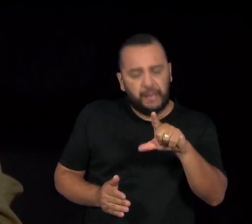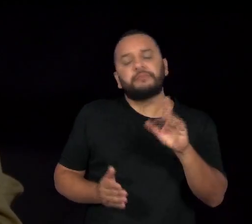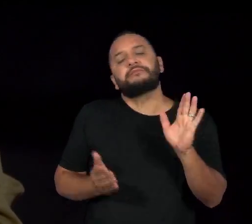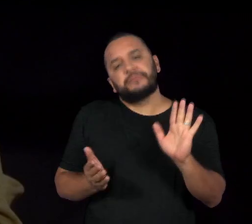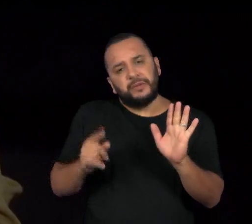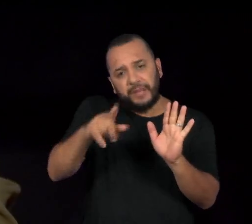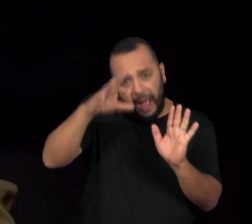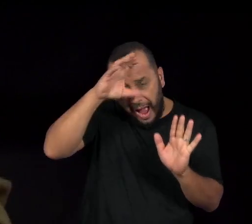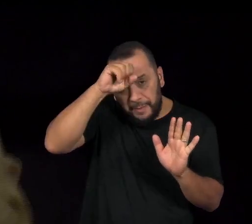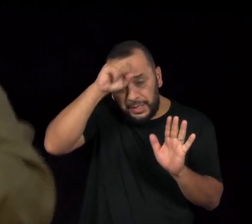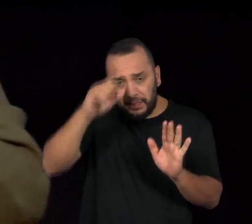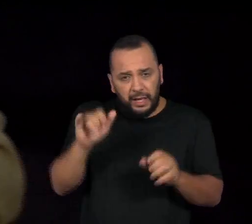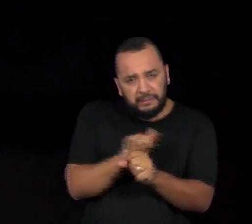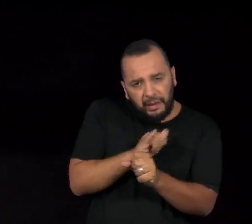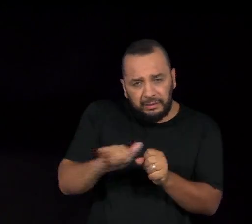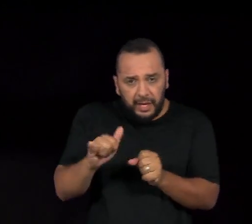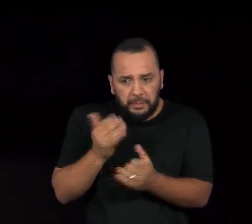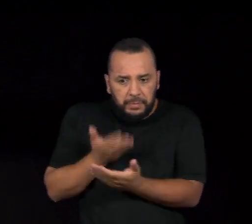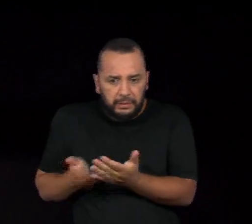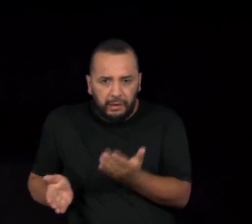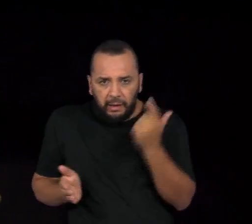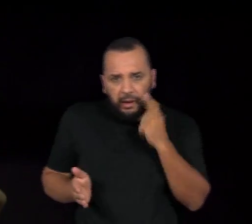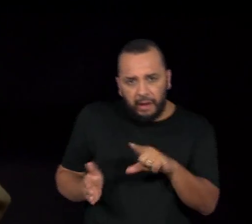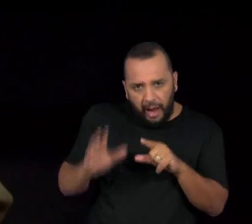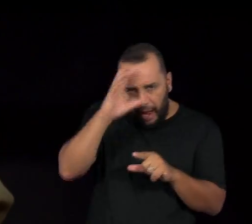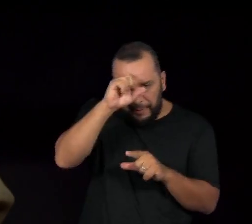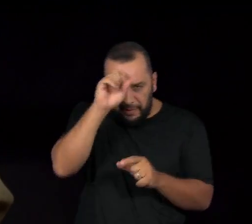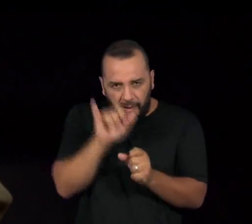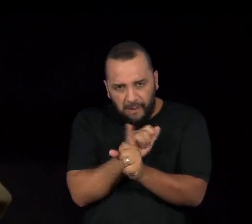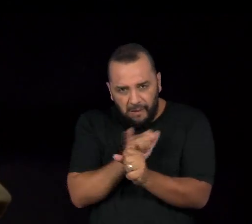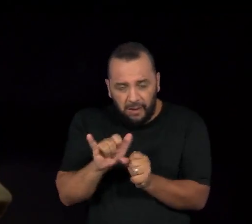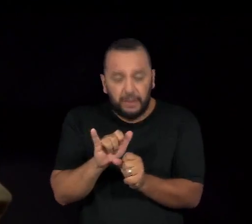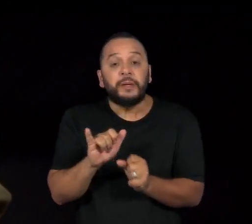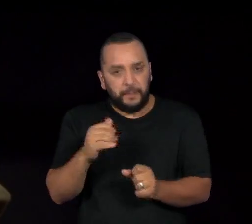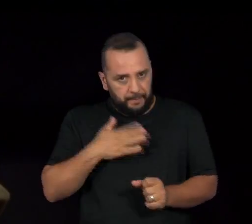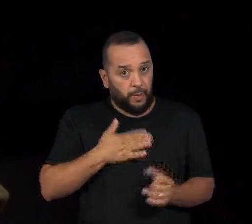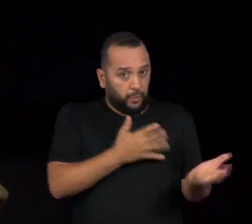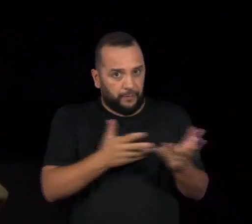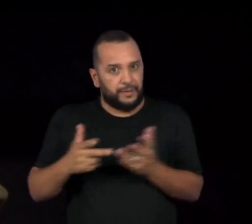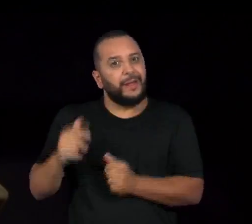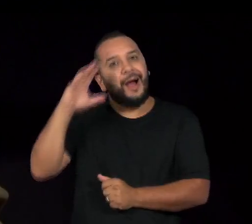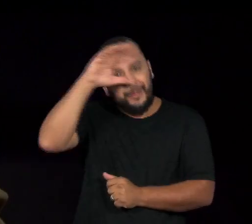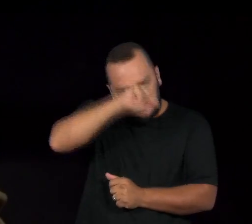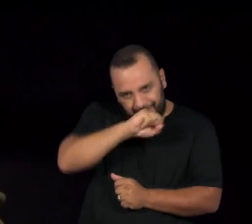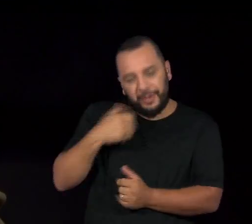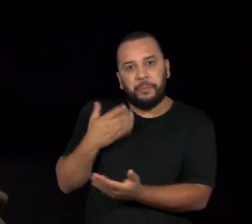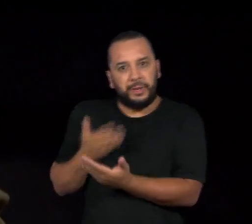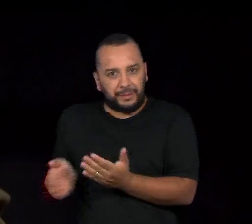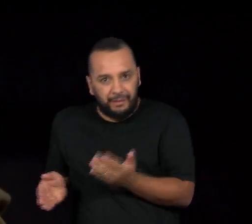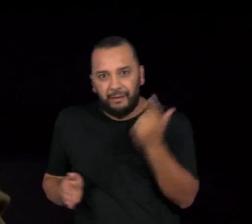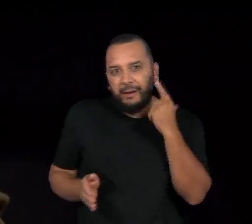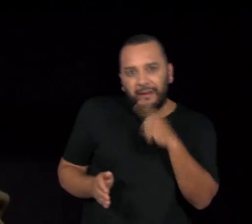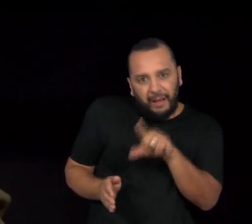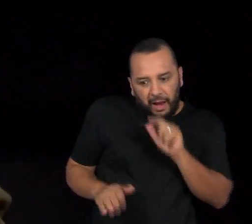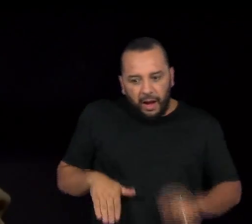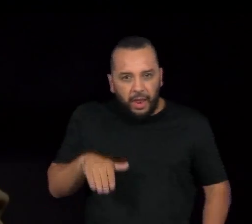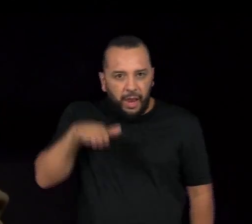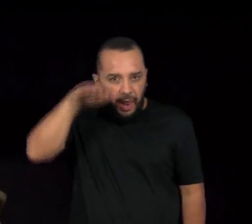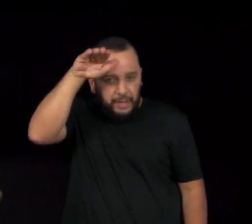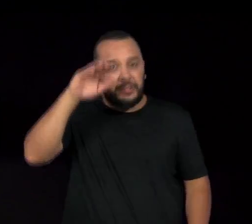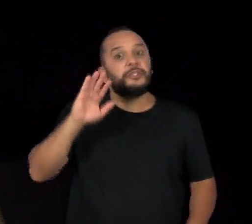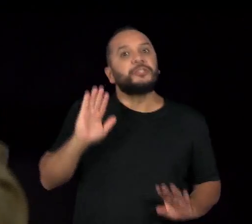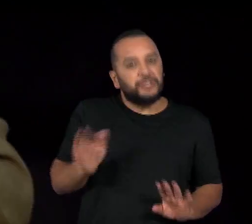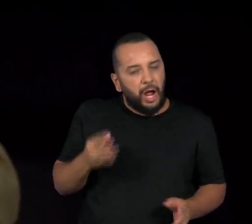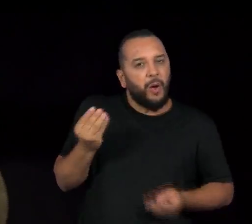jogar. Desde muito cedo o meu convidado aprendeu a jogar, a perder e a ganhar. E como? Ele é o maior campeão